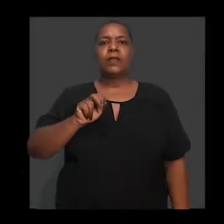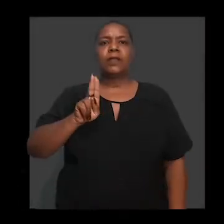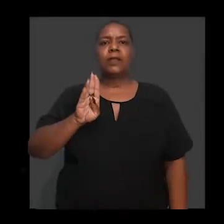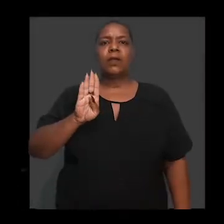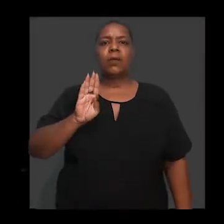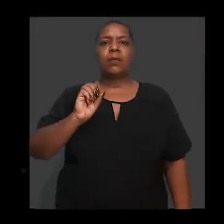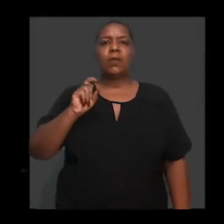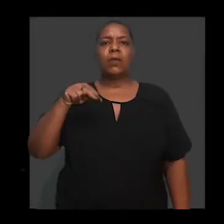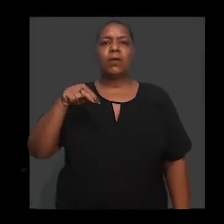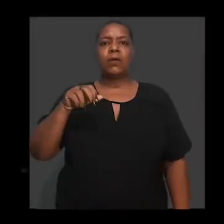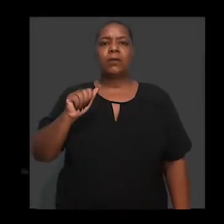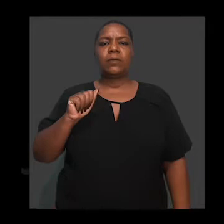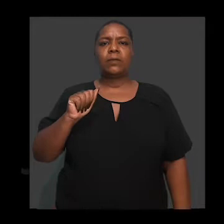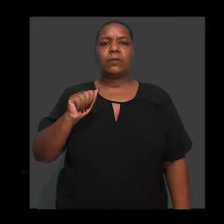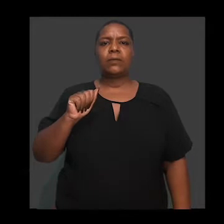Salbona,